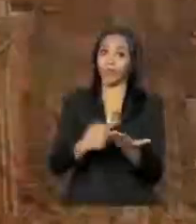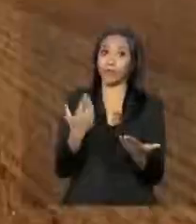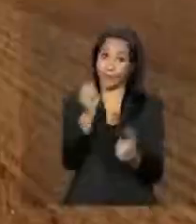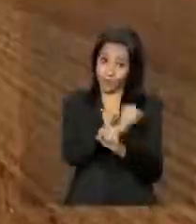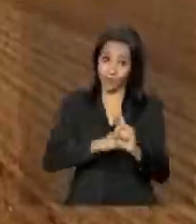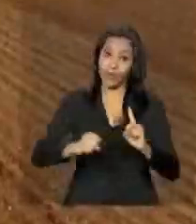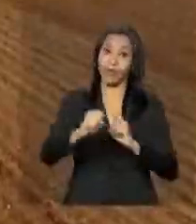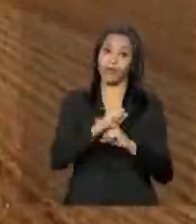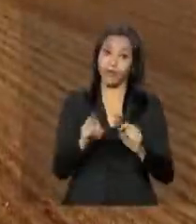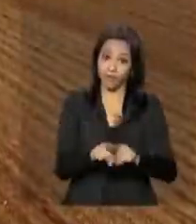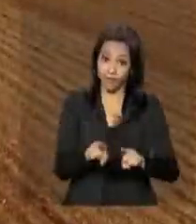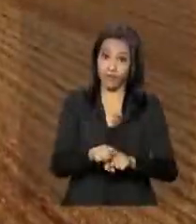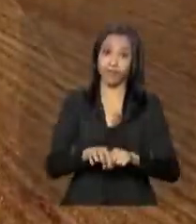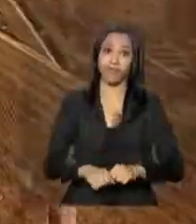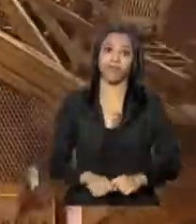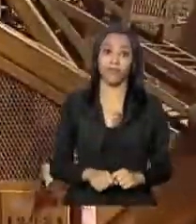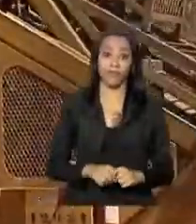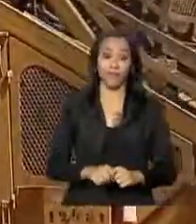social.